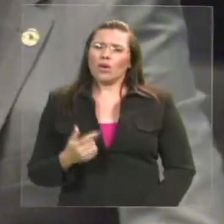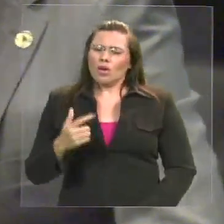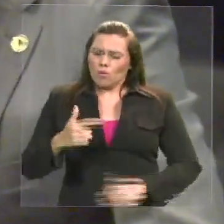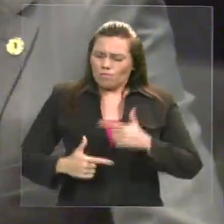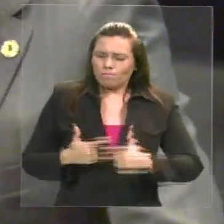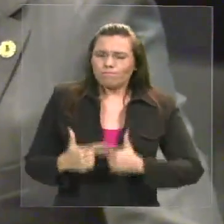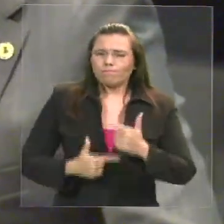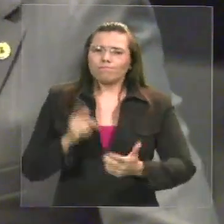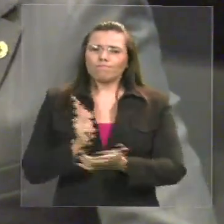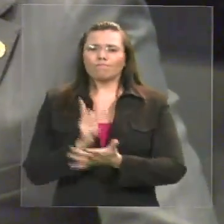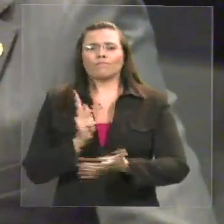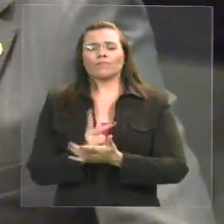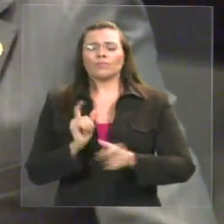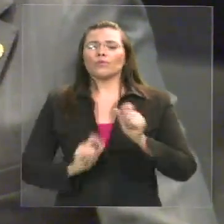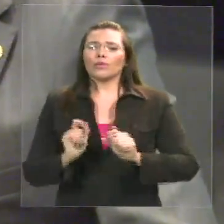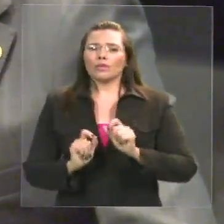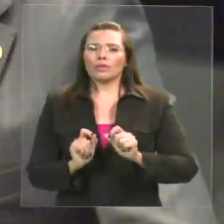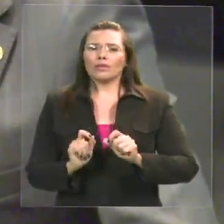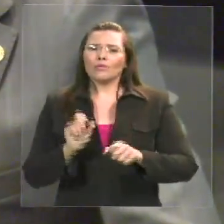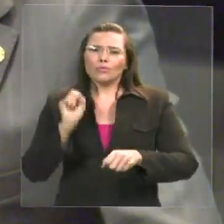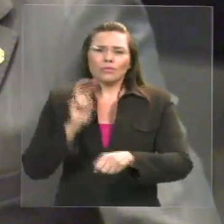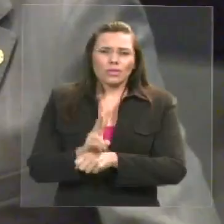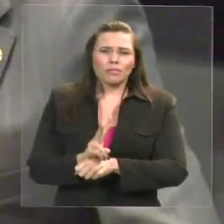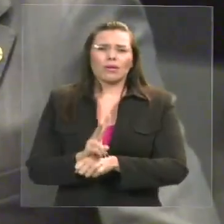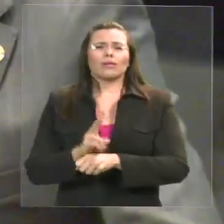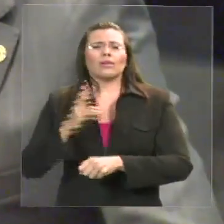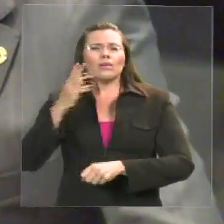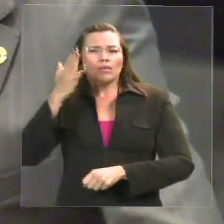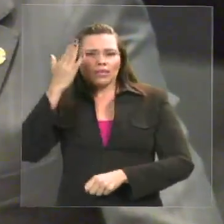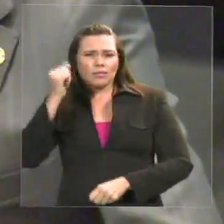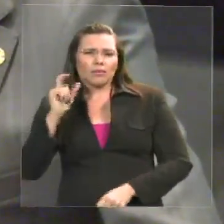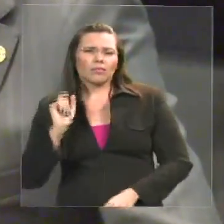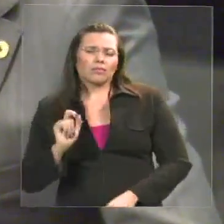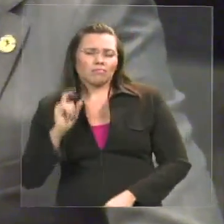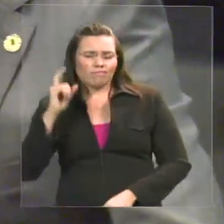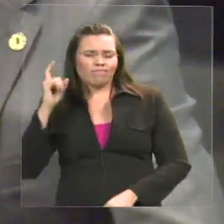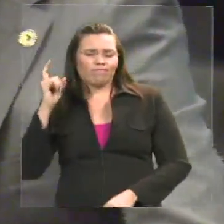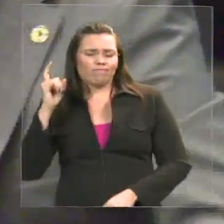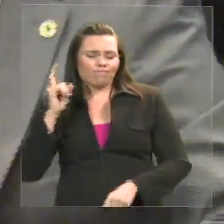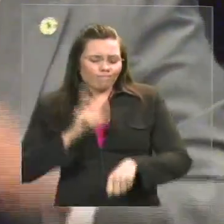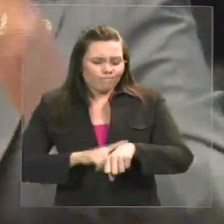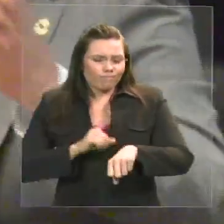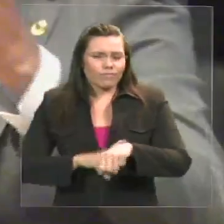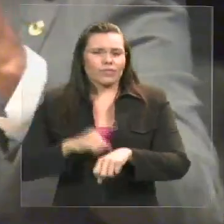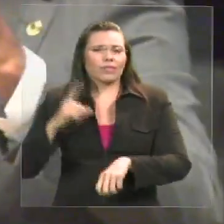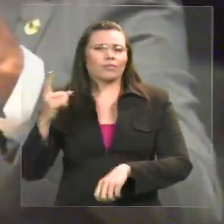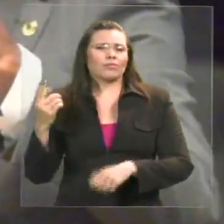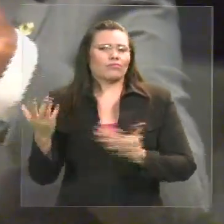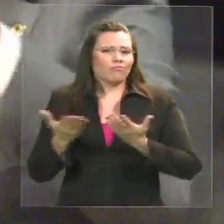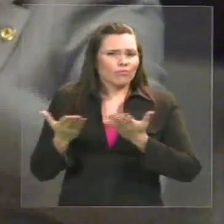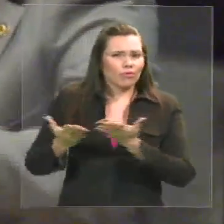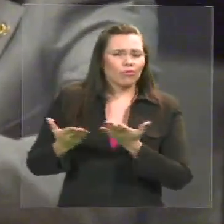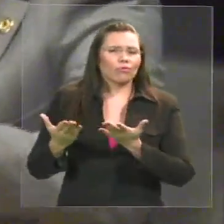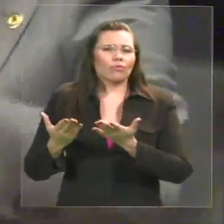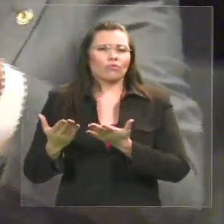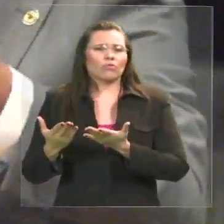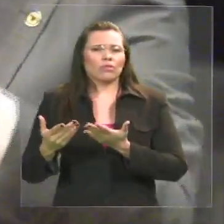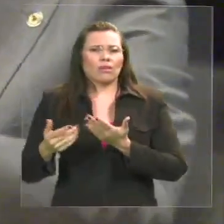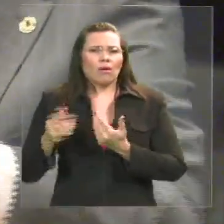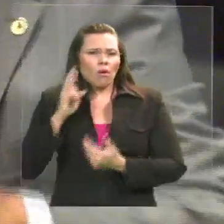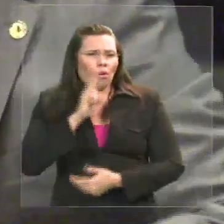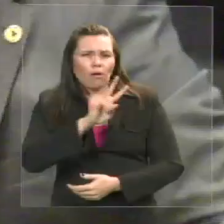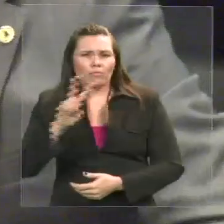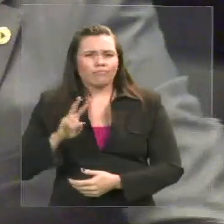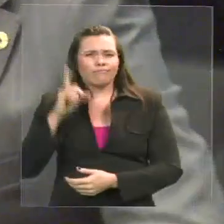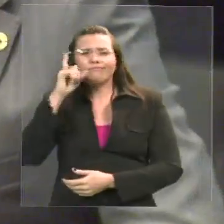emprego, mas com a escassez, em tempos difíceis como estamos, se o Estado não tomar a frente e